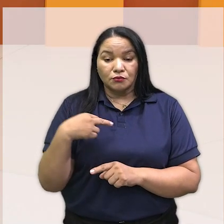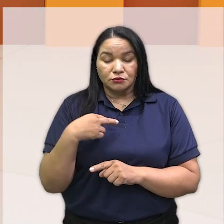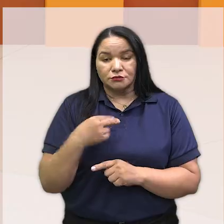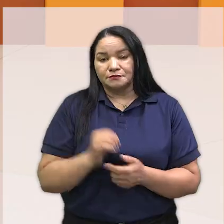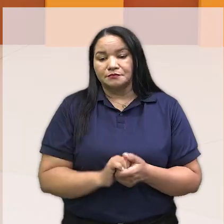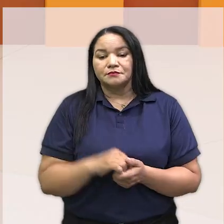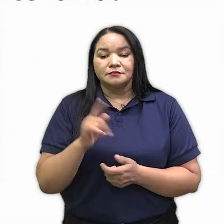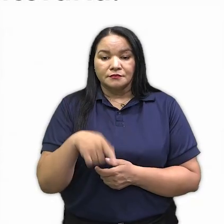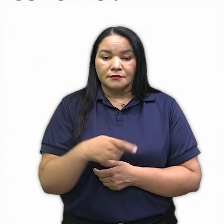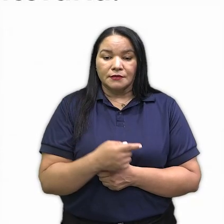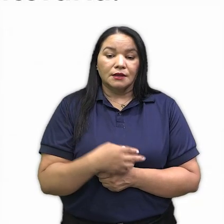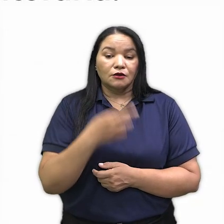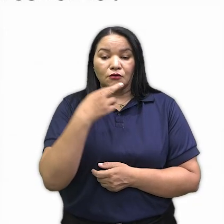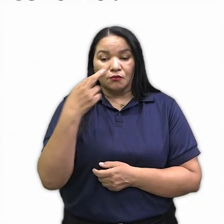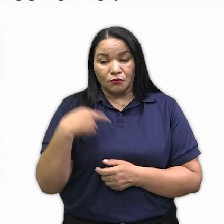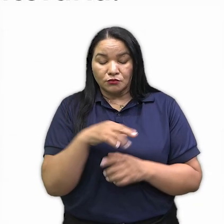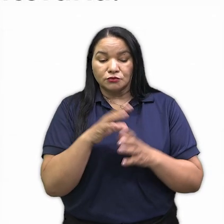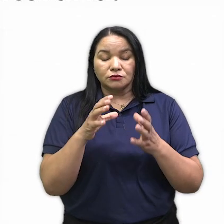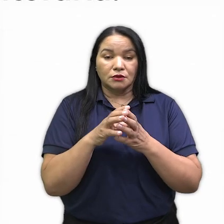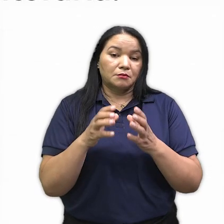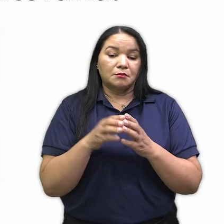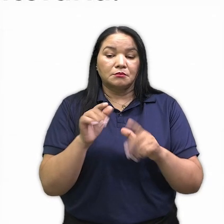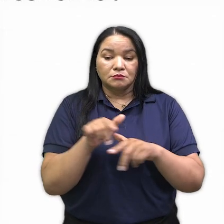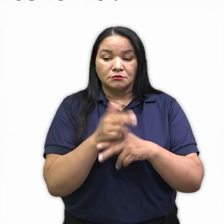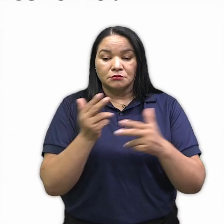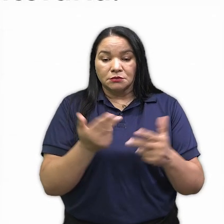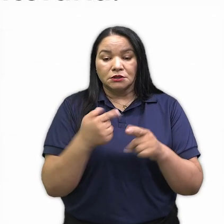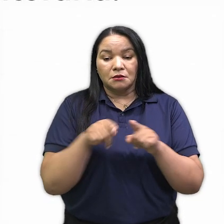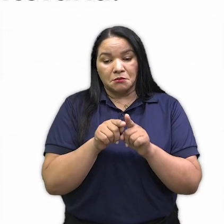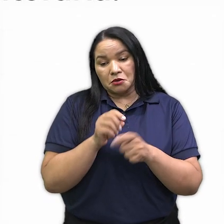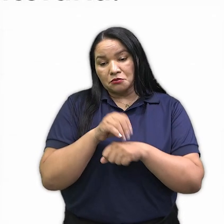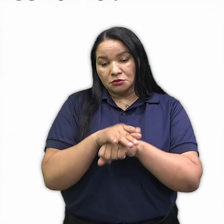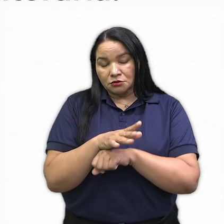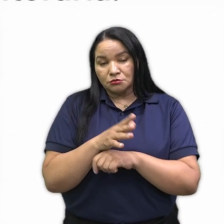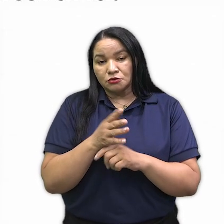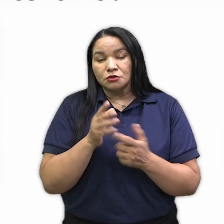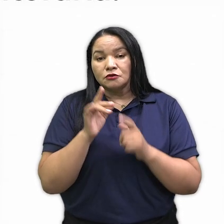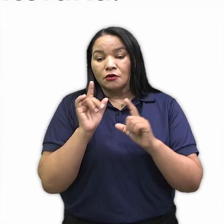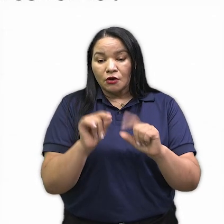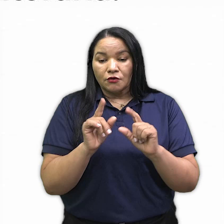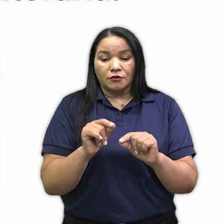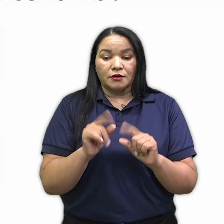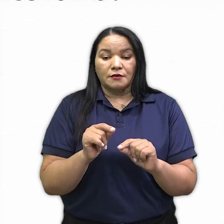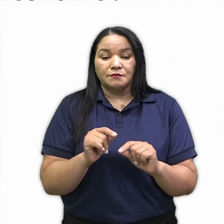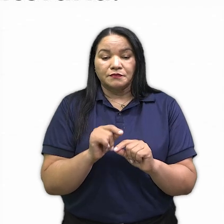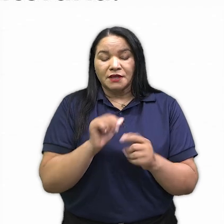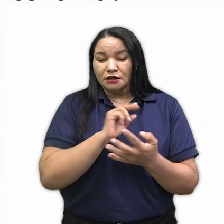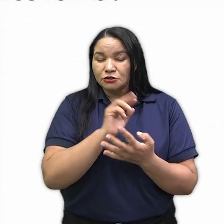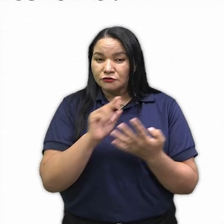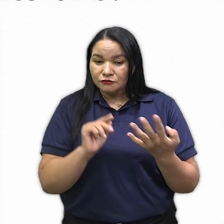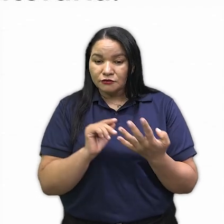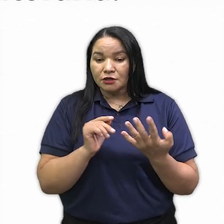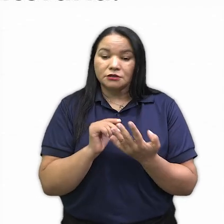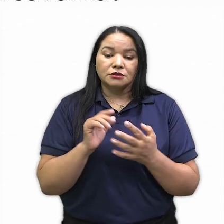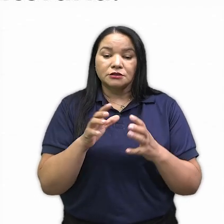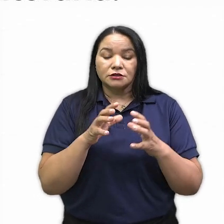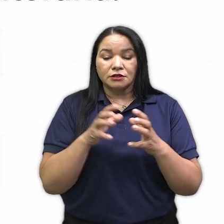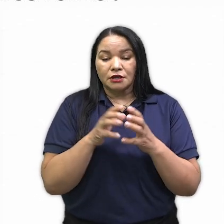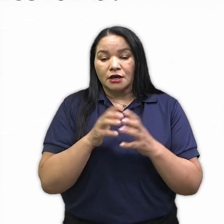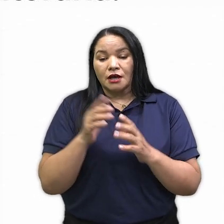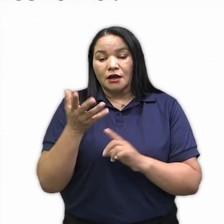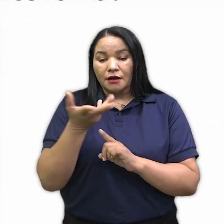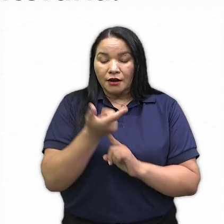Rússia. Os russos, gente, uma etnia também em que tem contribuído significativamente para várias esferas